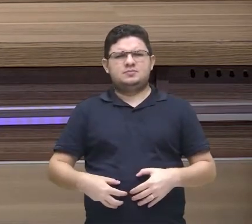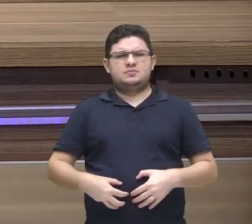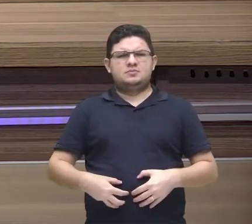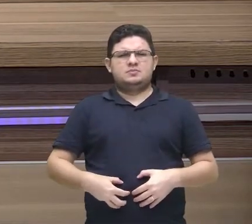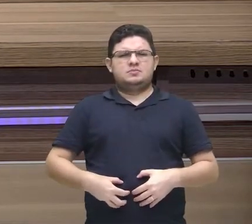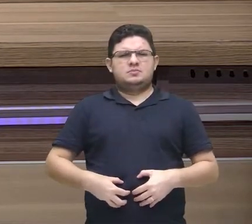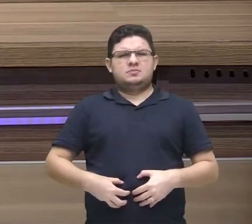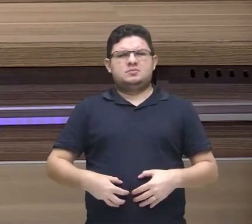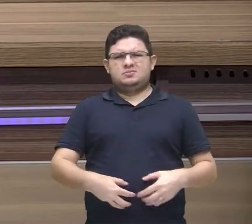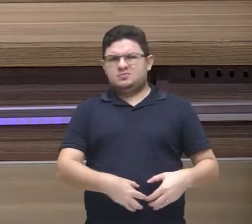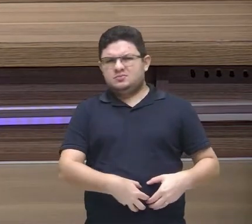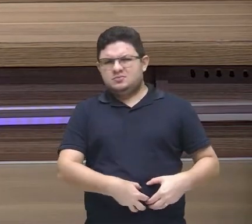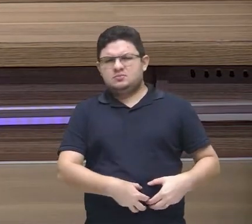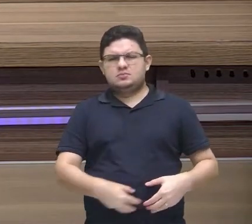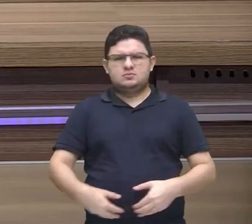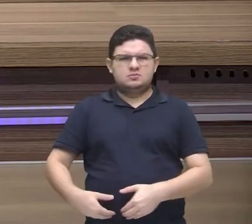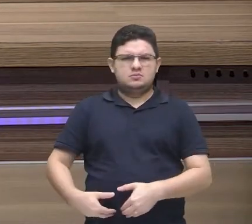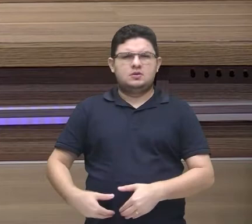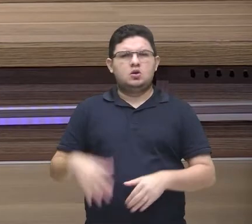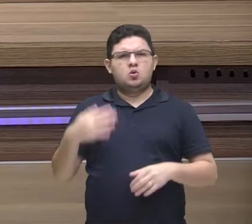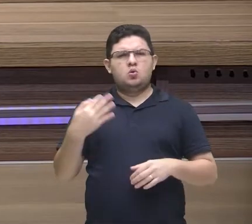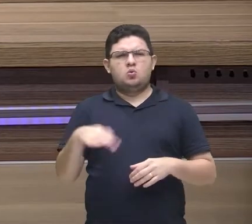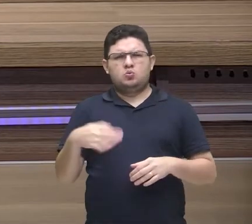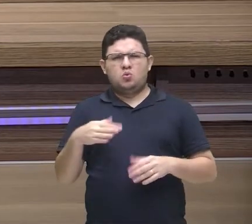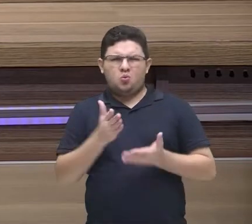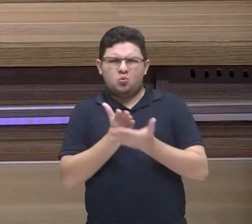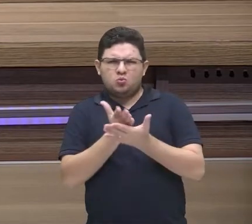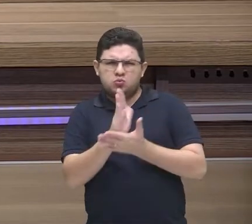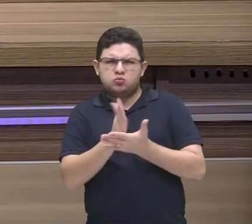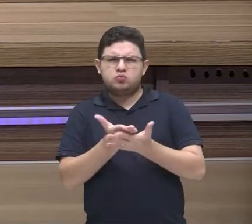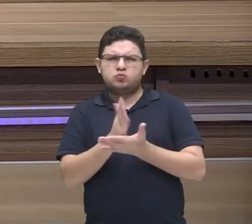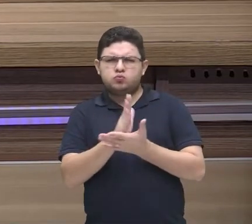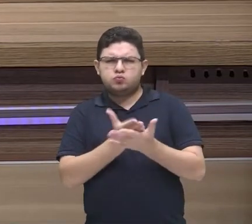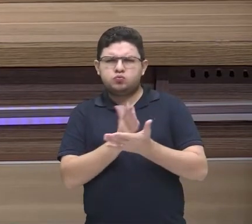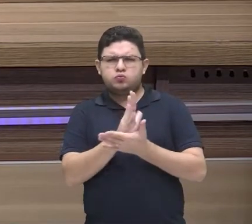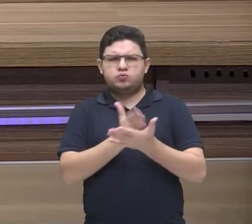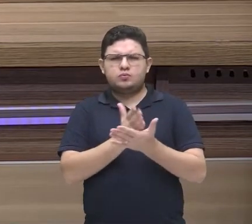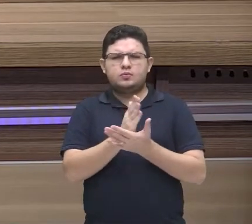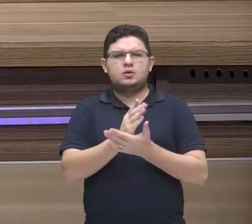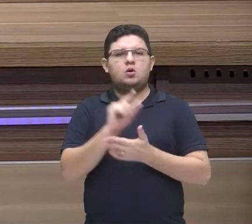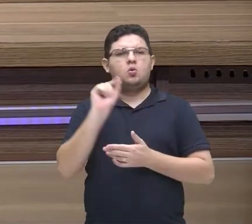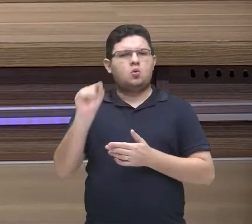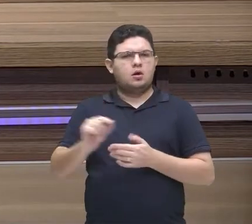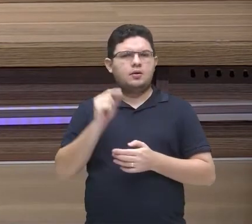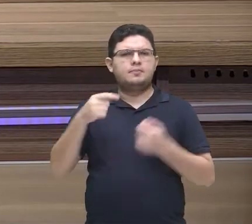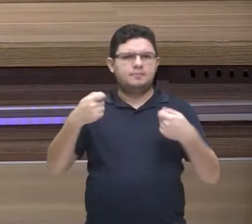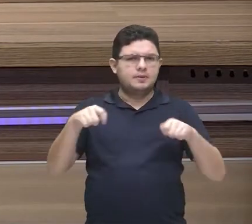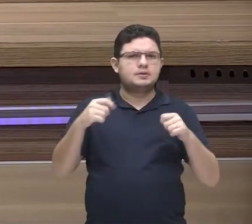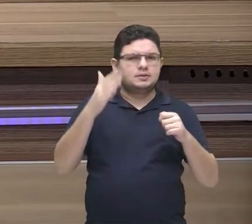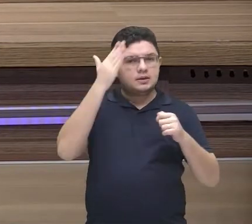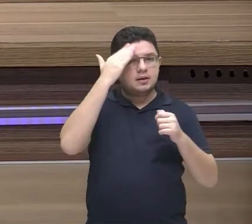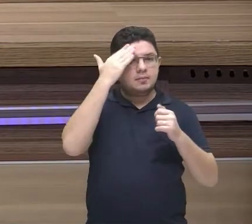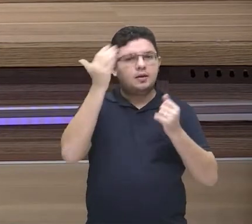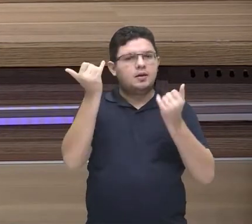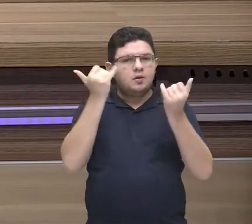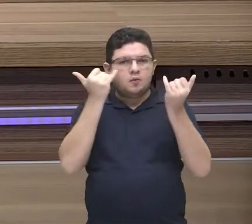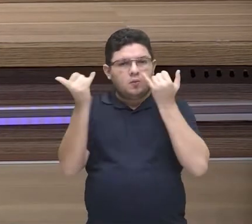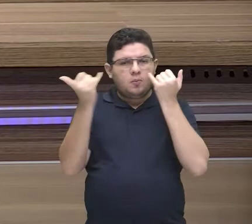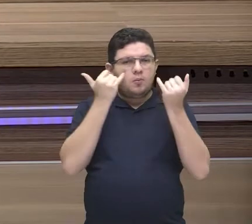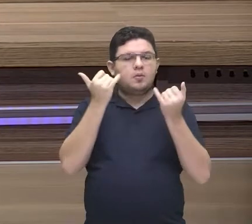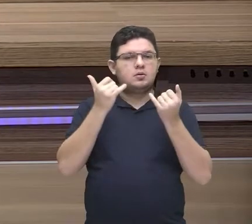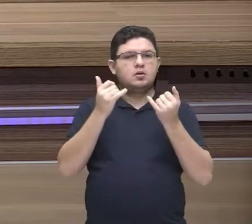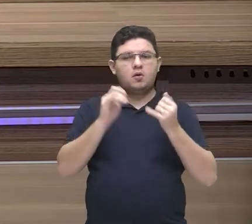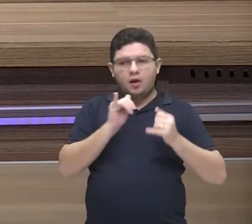povo chama, né? Ela começa a ter aquele incômodo, ela já precisa ser informada. Ela tem que levar essa informação para a família, né?